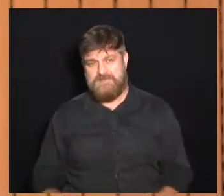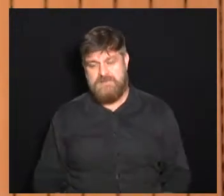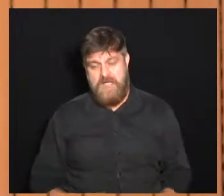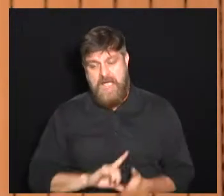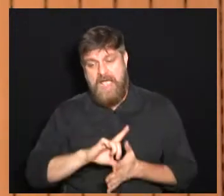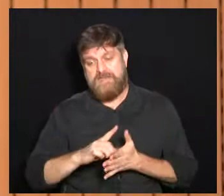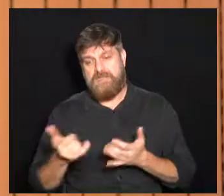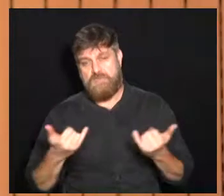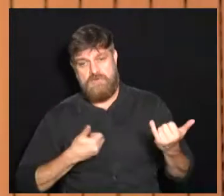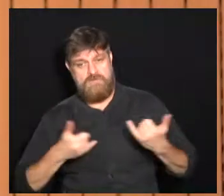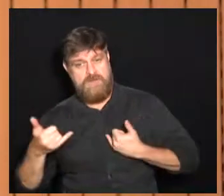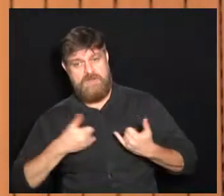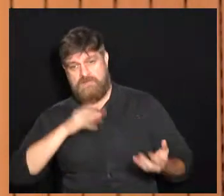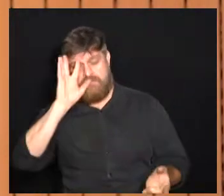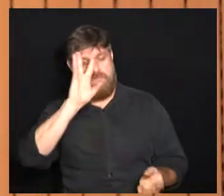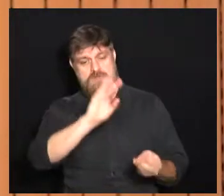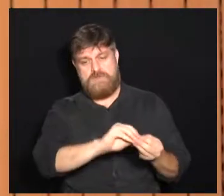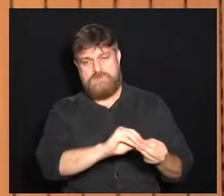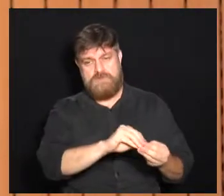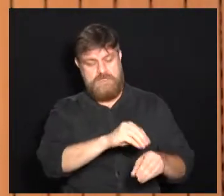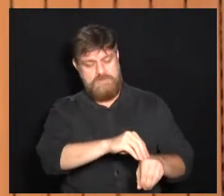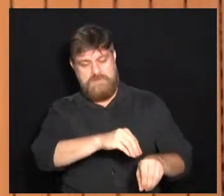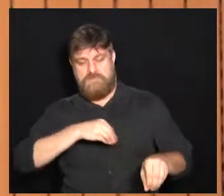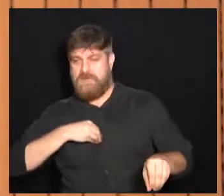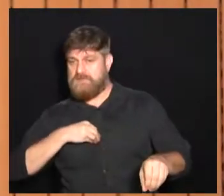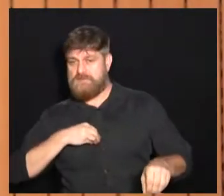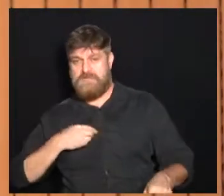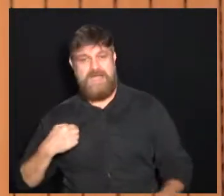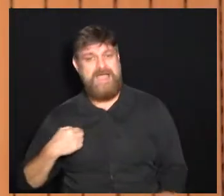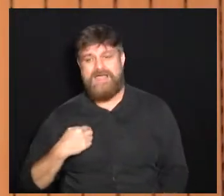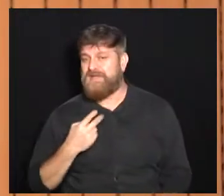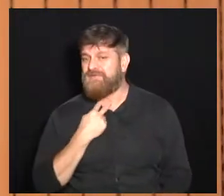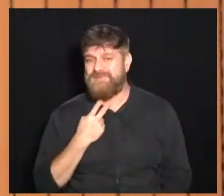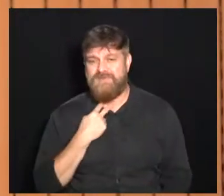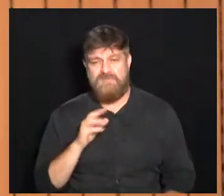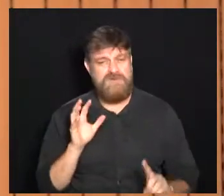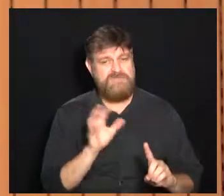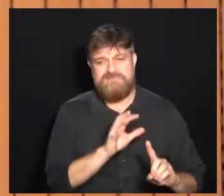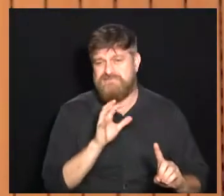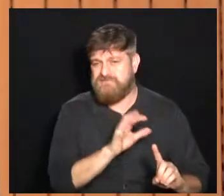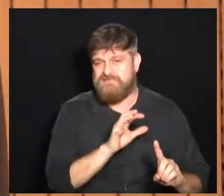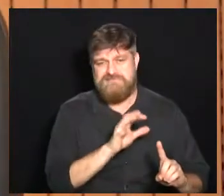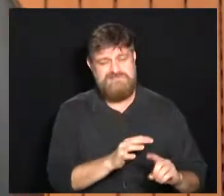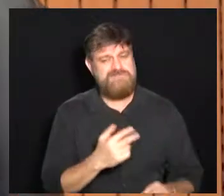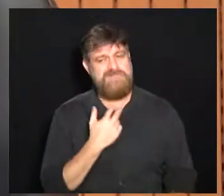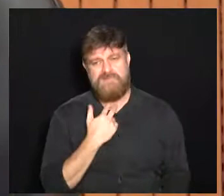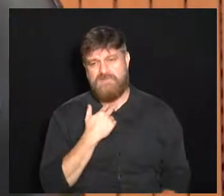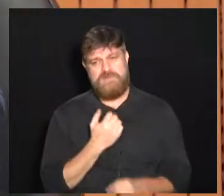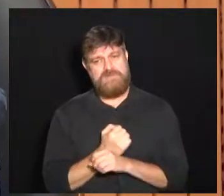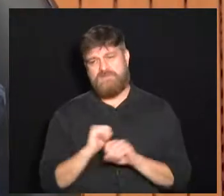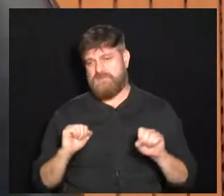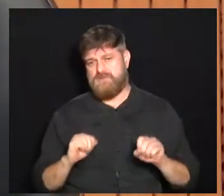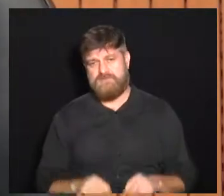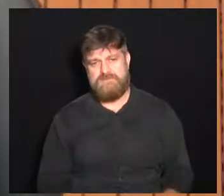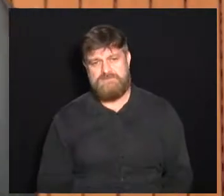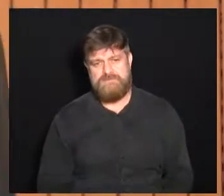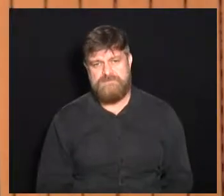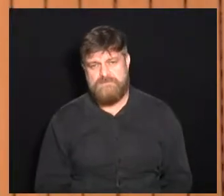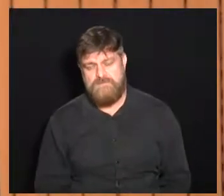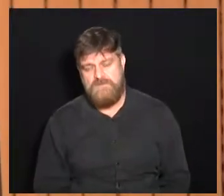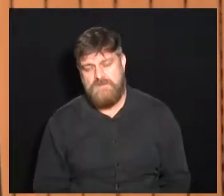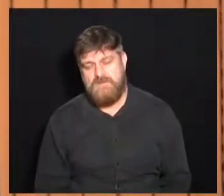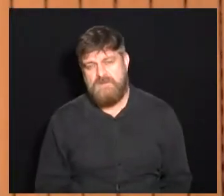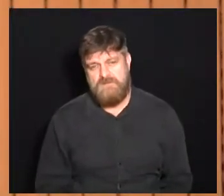sabendo o resultado final, apenas. Não existe interferência. Tá?